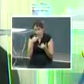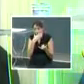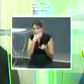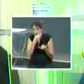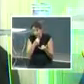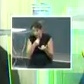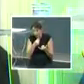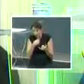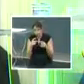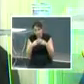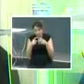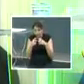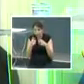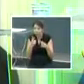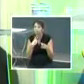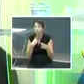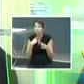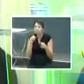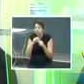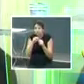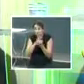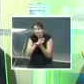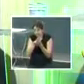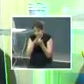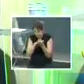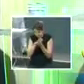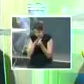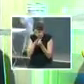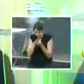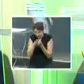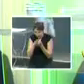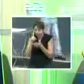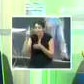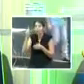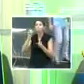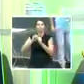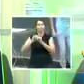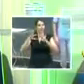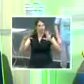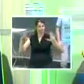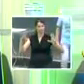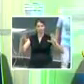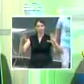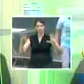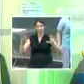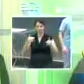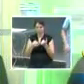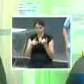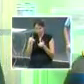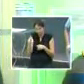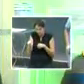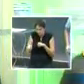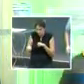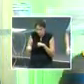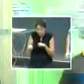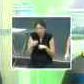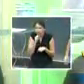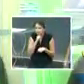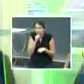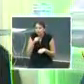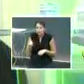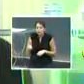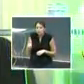Quando você estiver andando e andando de bengalinha, você tiver condições de andar, ele vai olhar para você e vai dizer: anda mais um